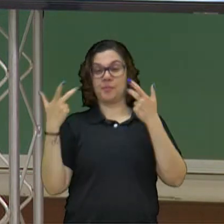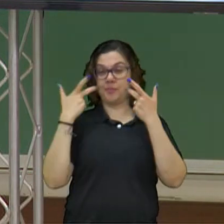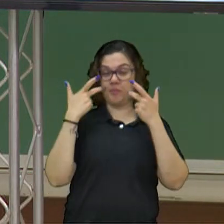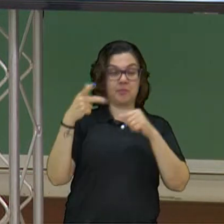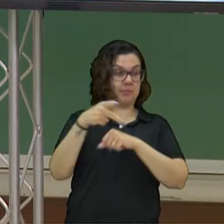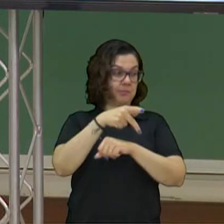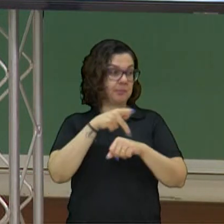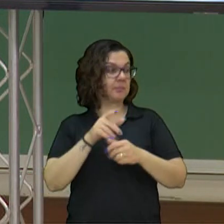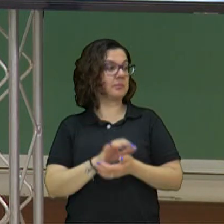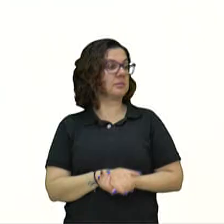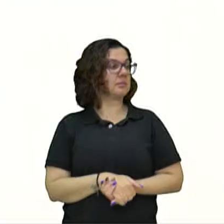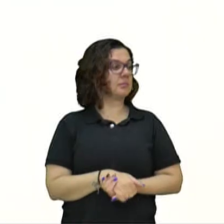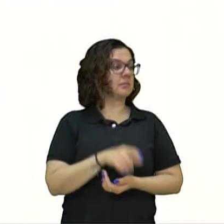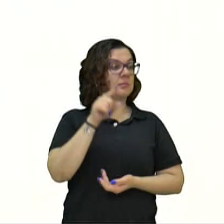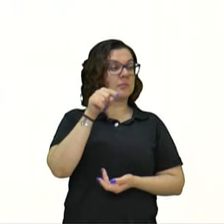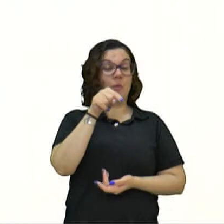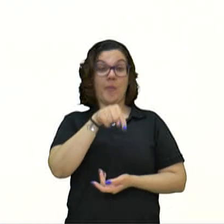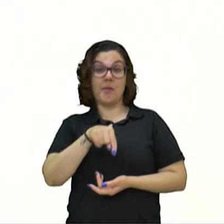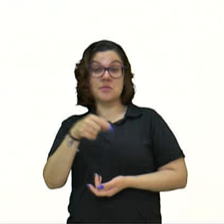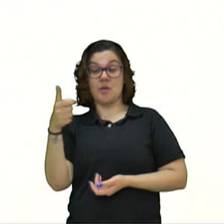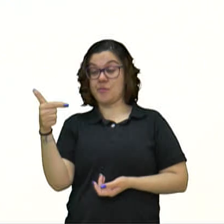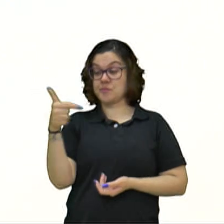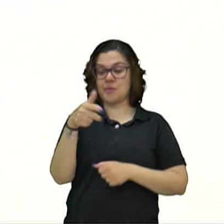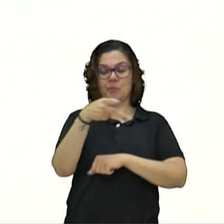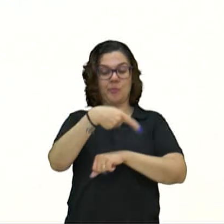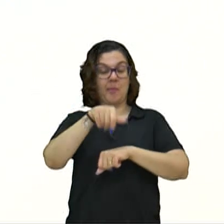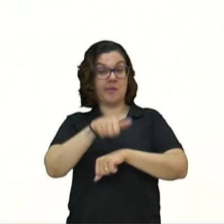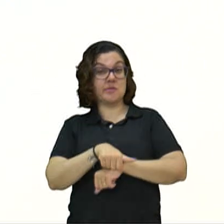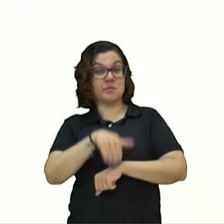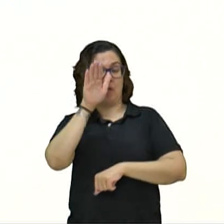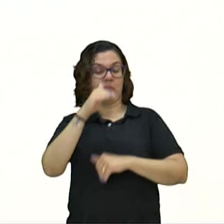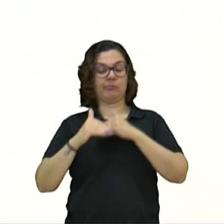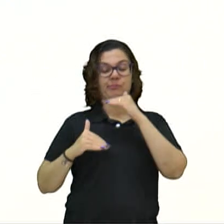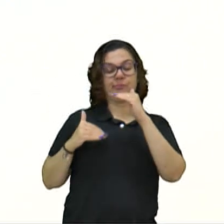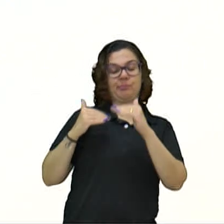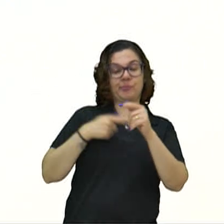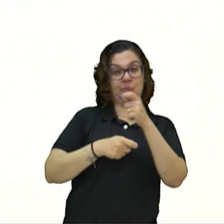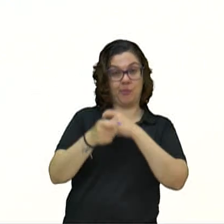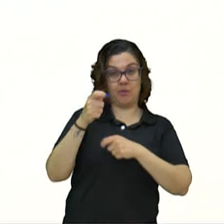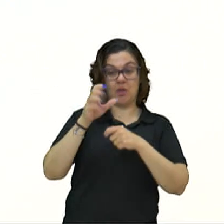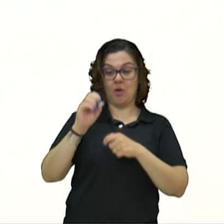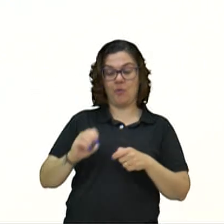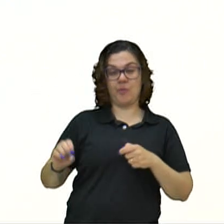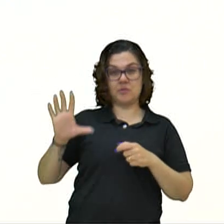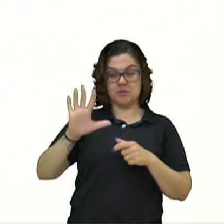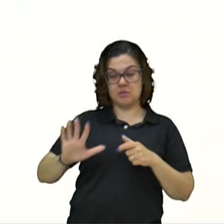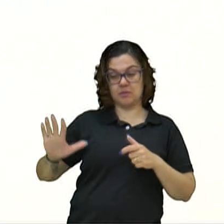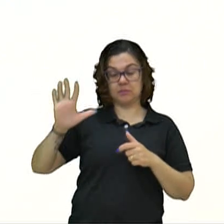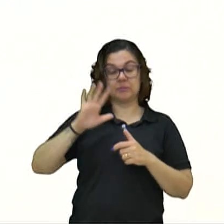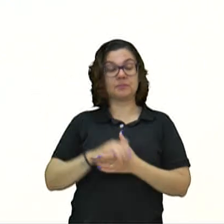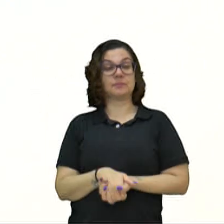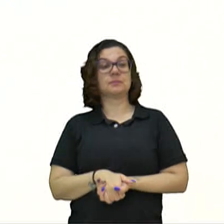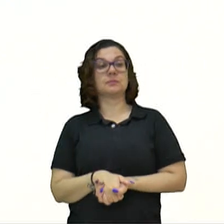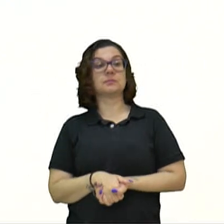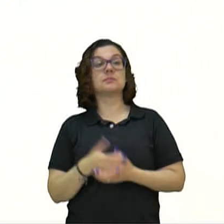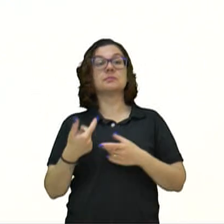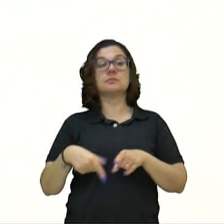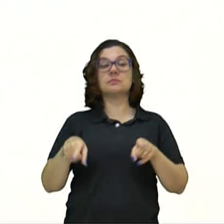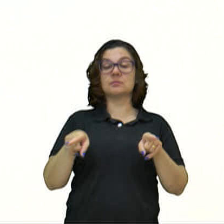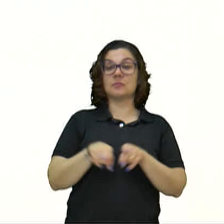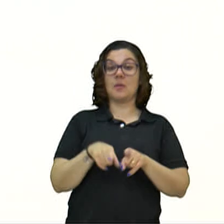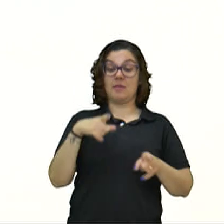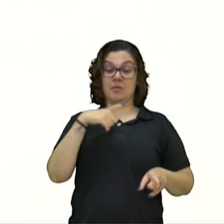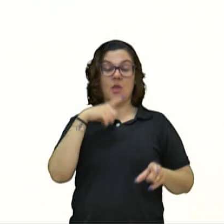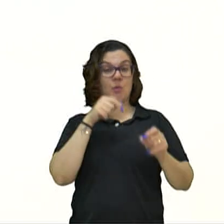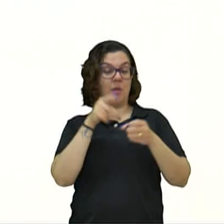naturais desse país a nova zelândia é o segundo país mais desenvolvido economicamente da oceania junto com austrálio e depende